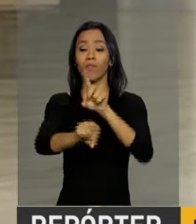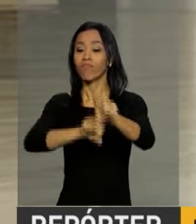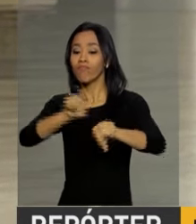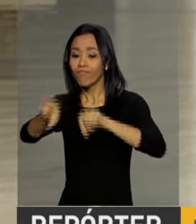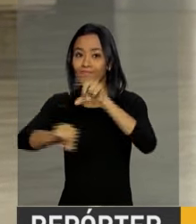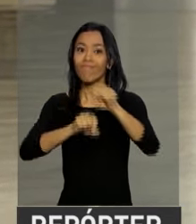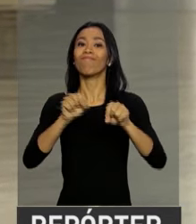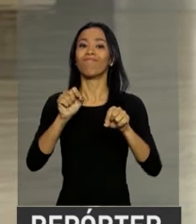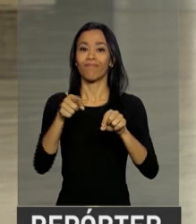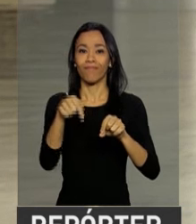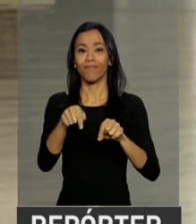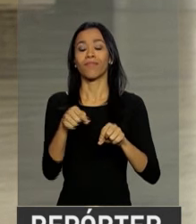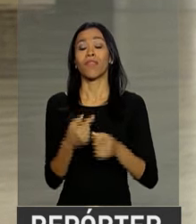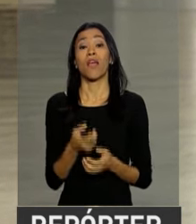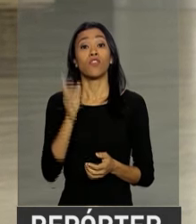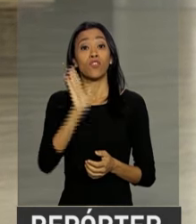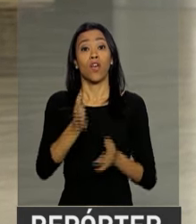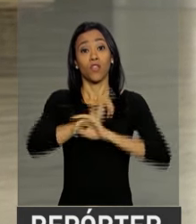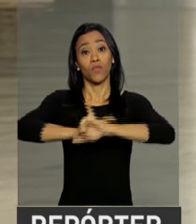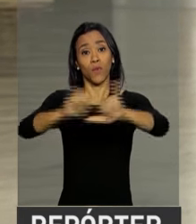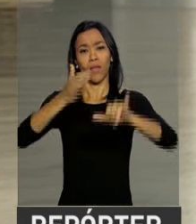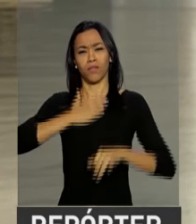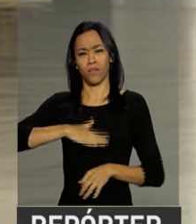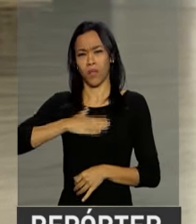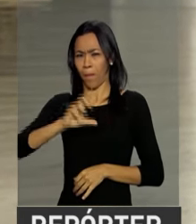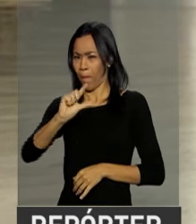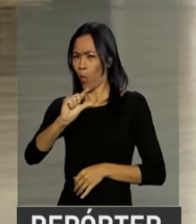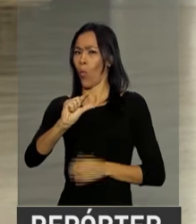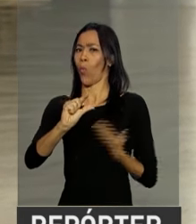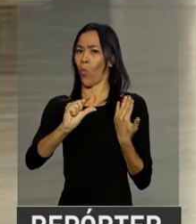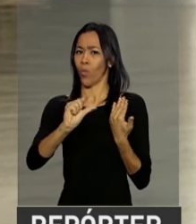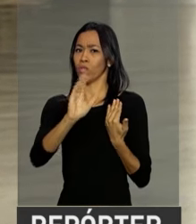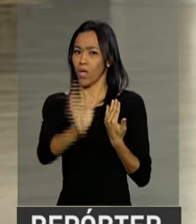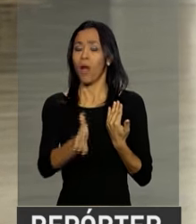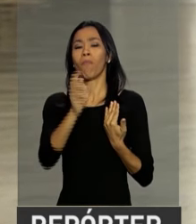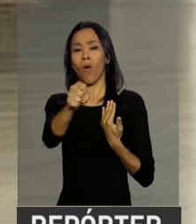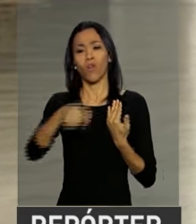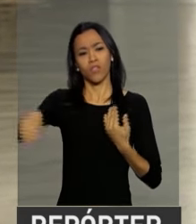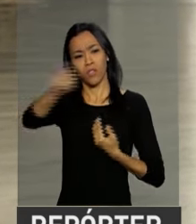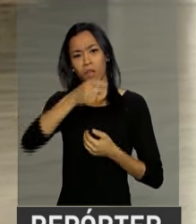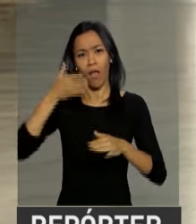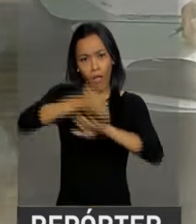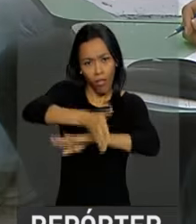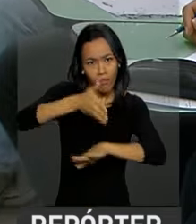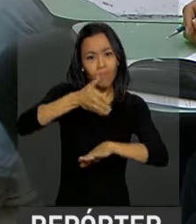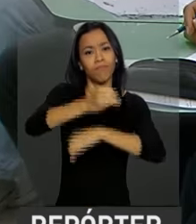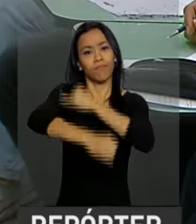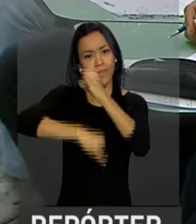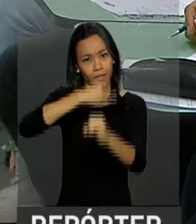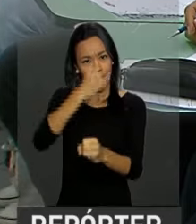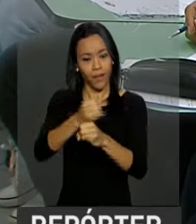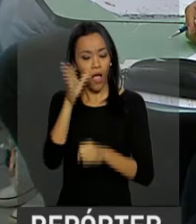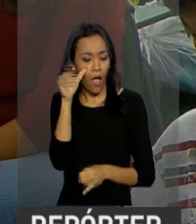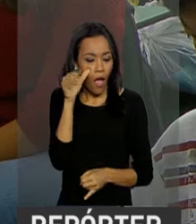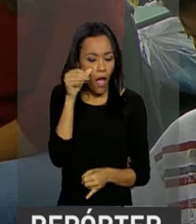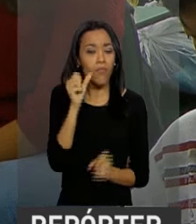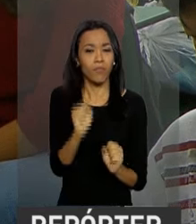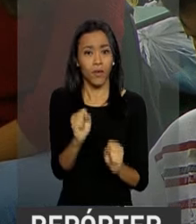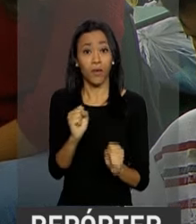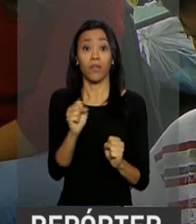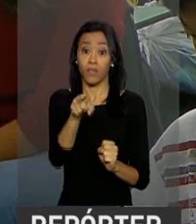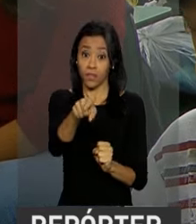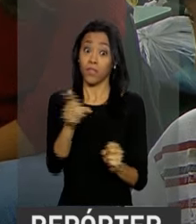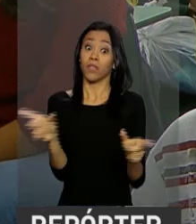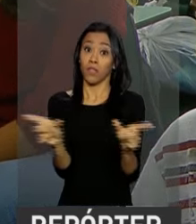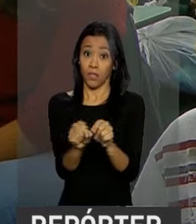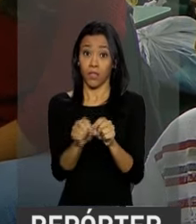da Educação Superior, foram divulgados agora há pouco e já podem ser consultados na internet. A consulta deve ser feita aí no site do